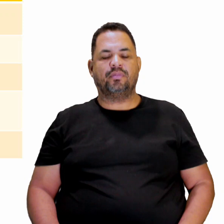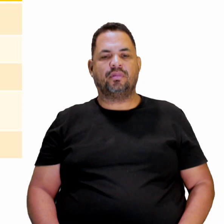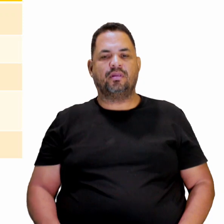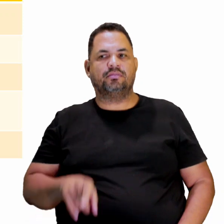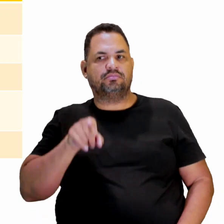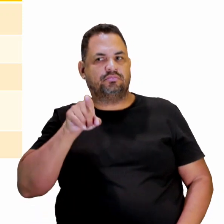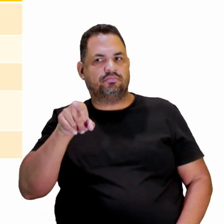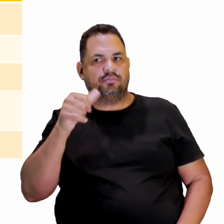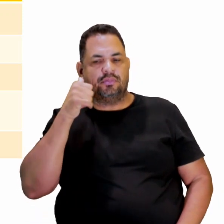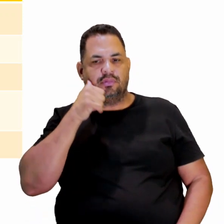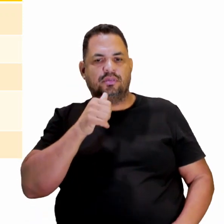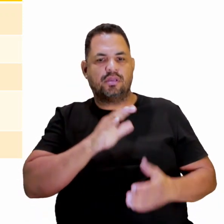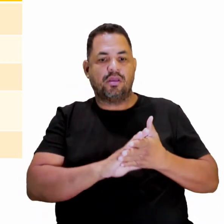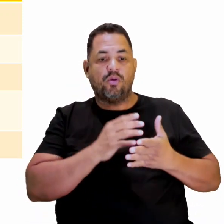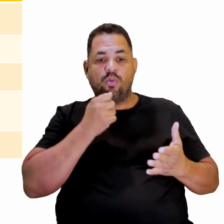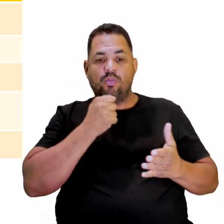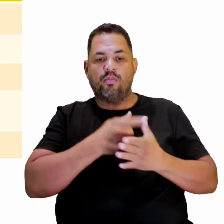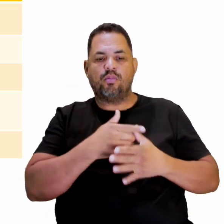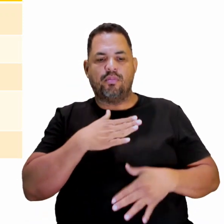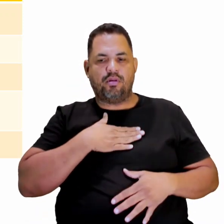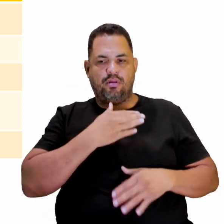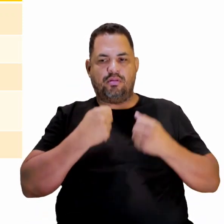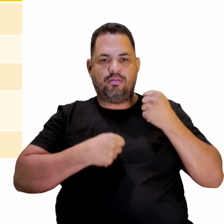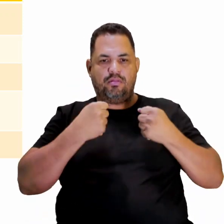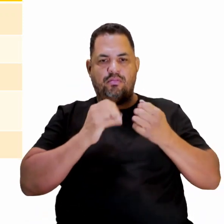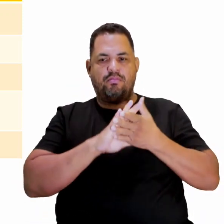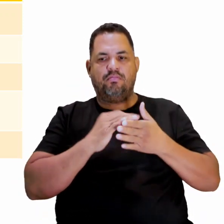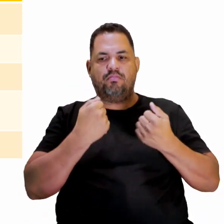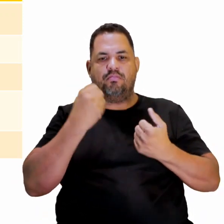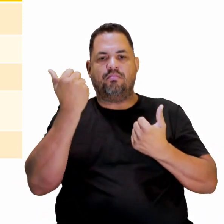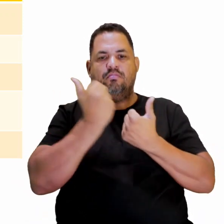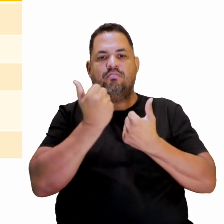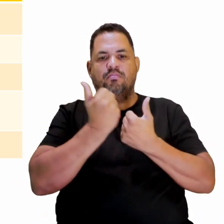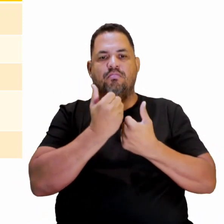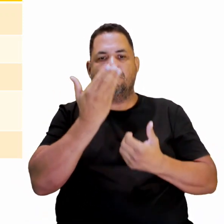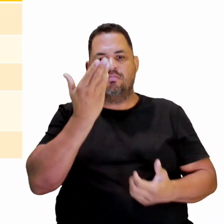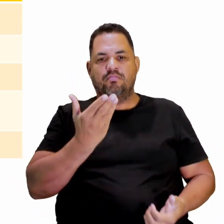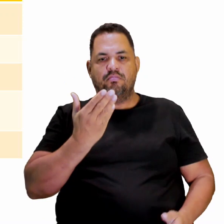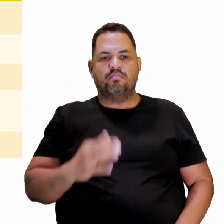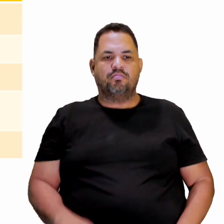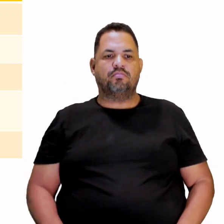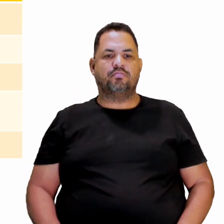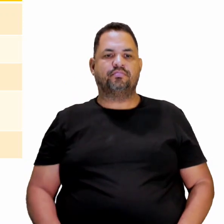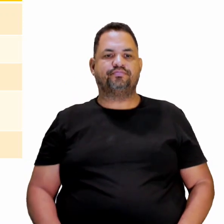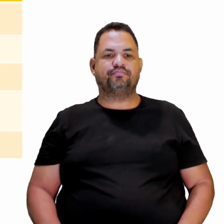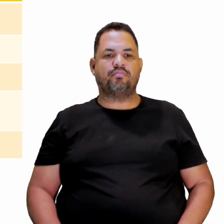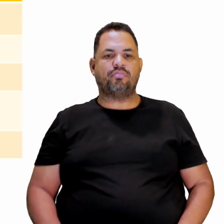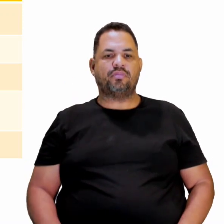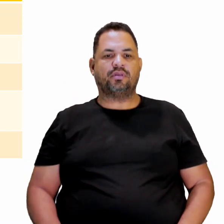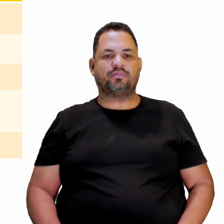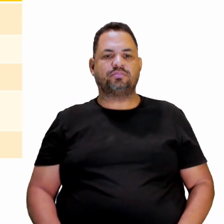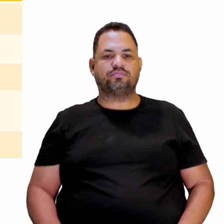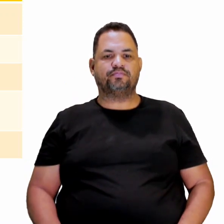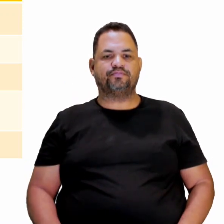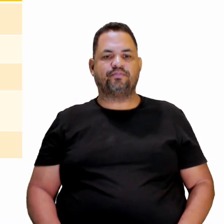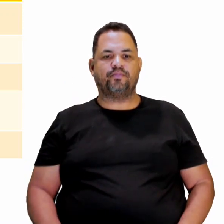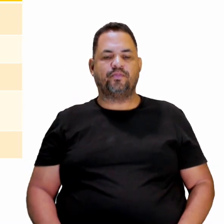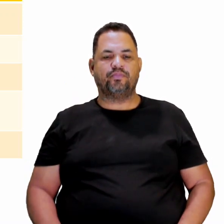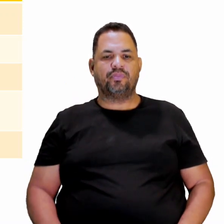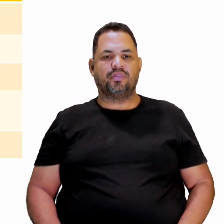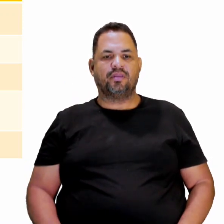mulher que comprou meu carro. Eu posso também substituir aqui pelo that é meio que um coringa, mas o who usado para